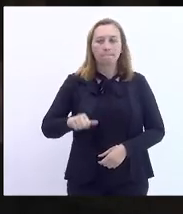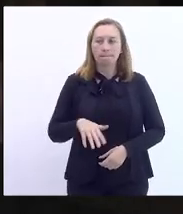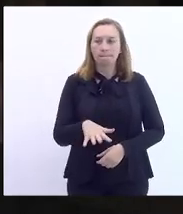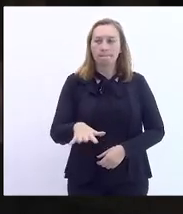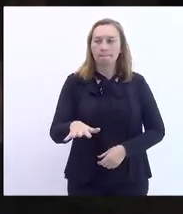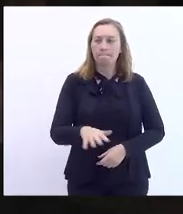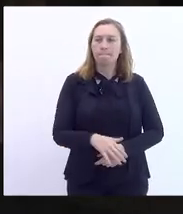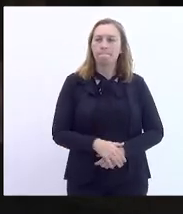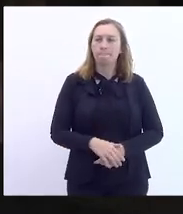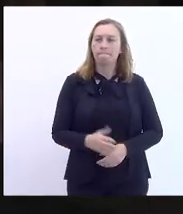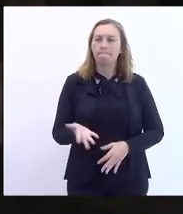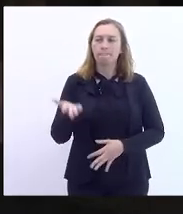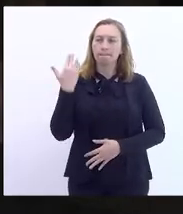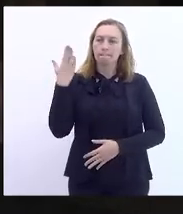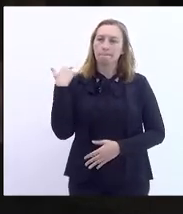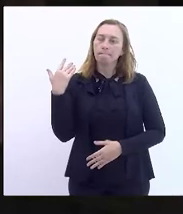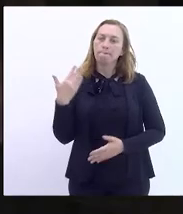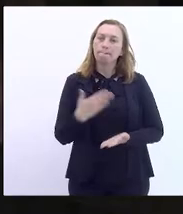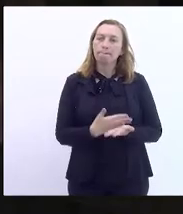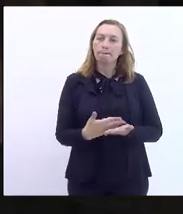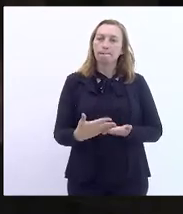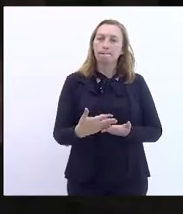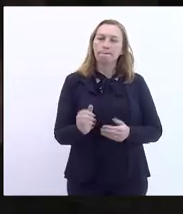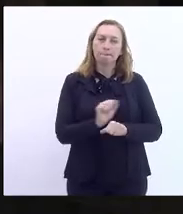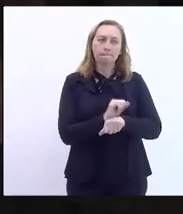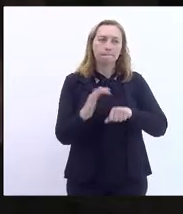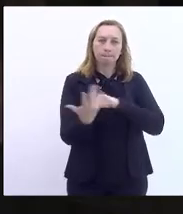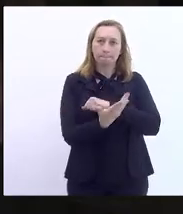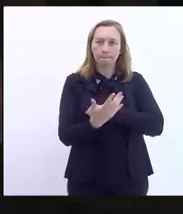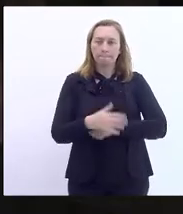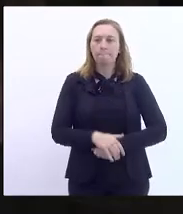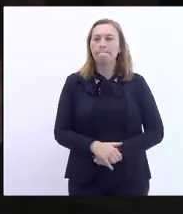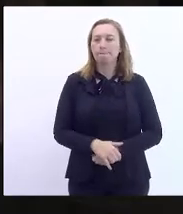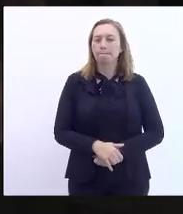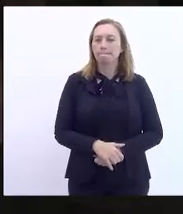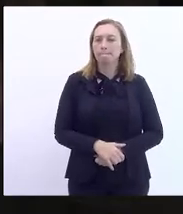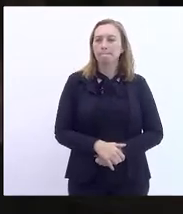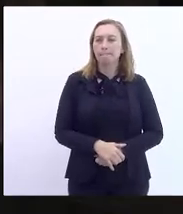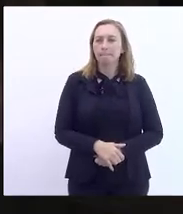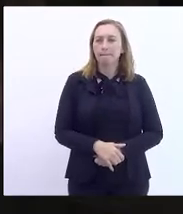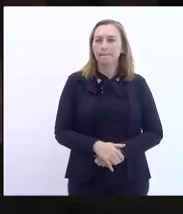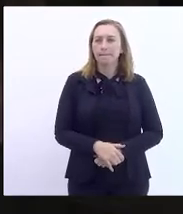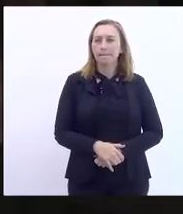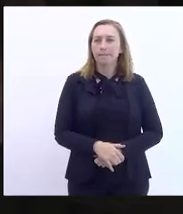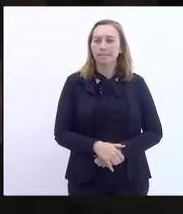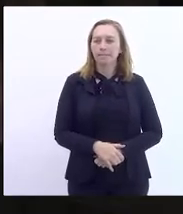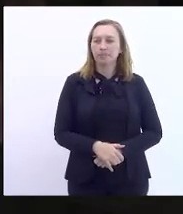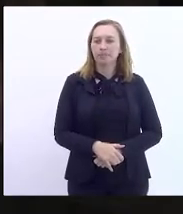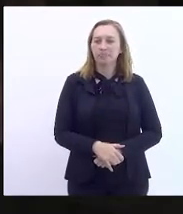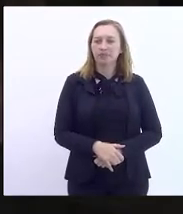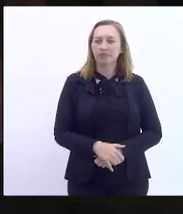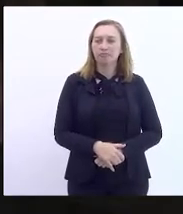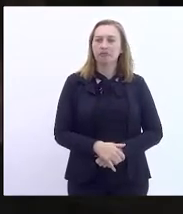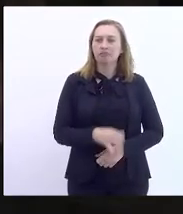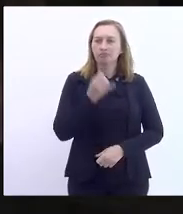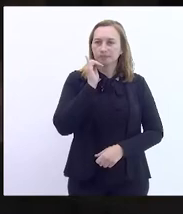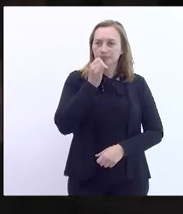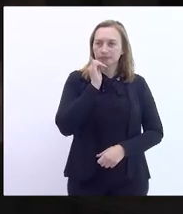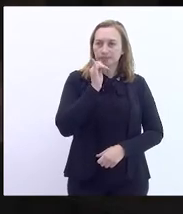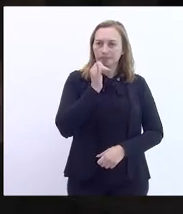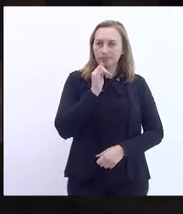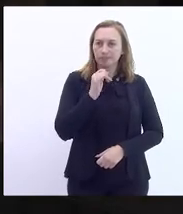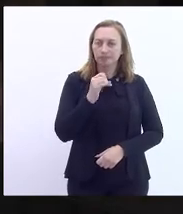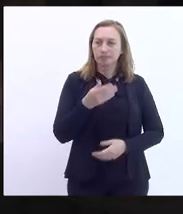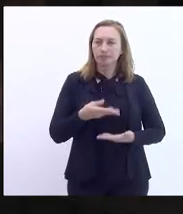na época era o começo da pandemia da chegada da pandemia aqui e a gente fez um relatório está